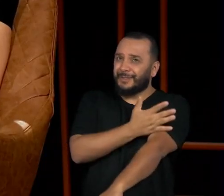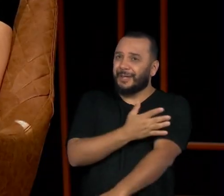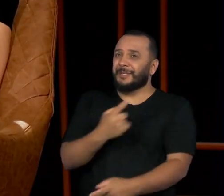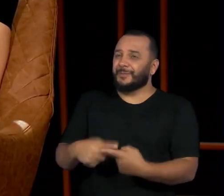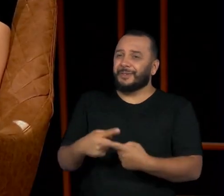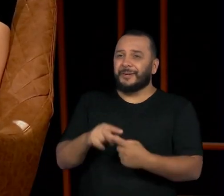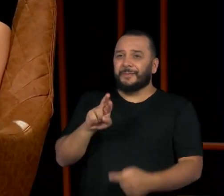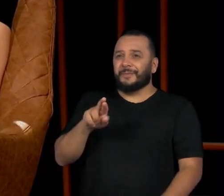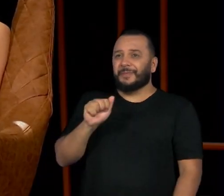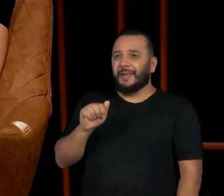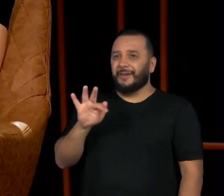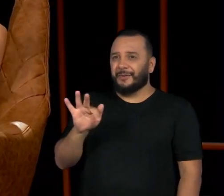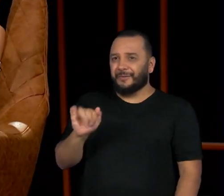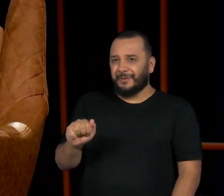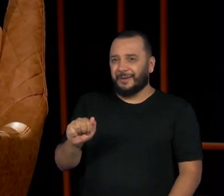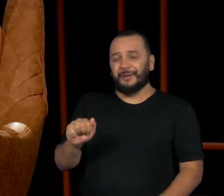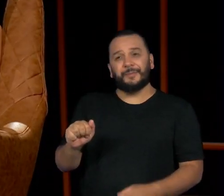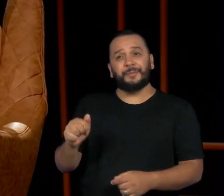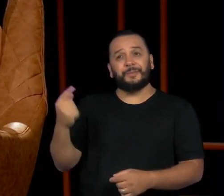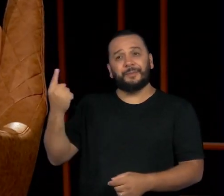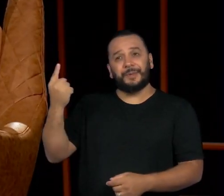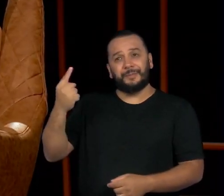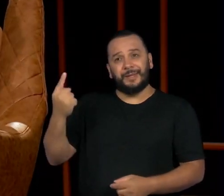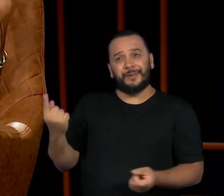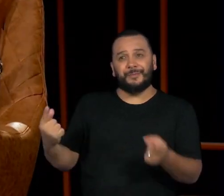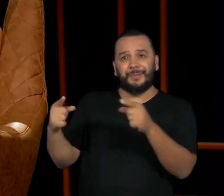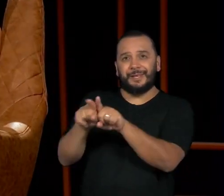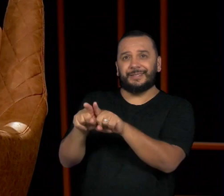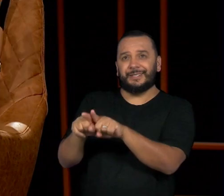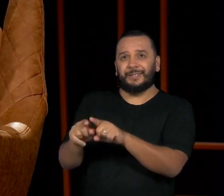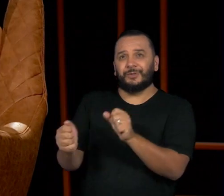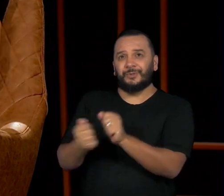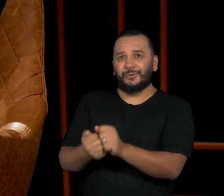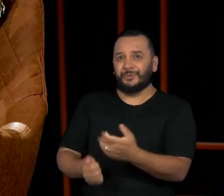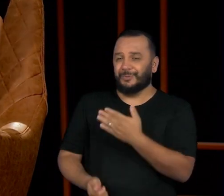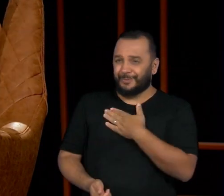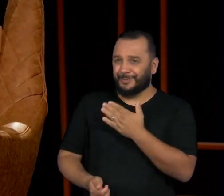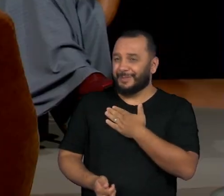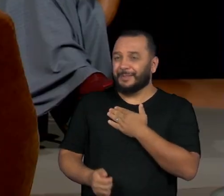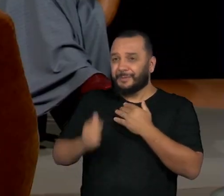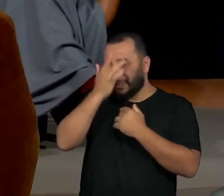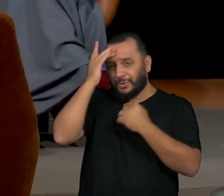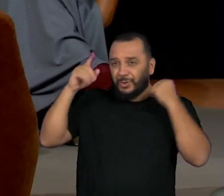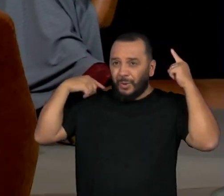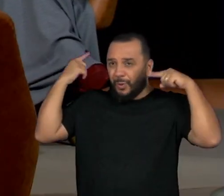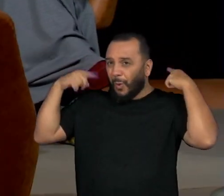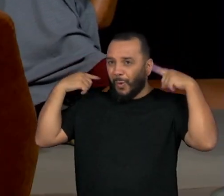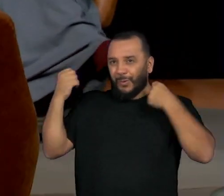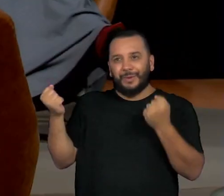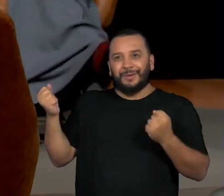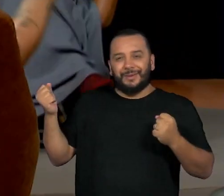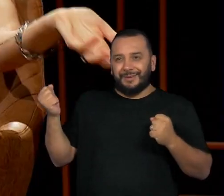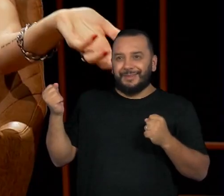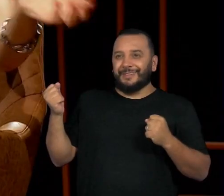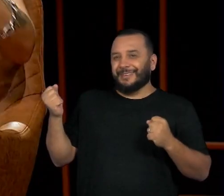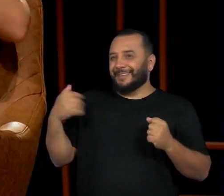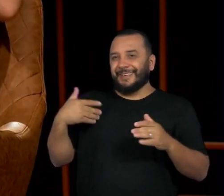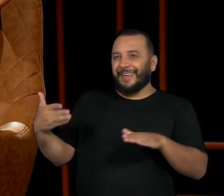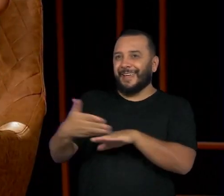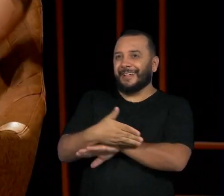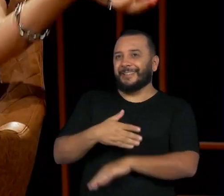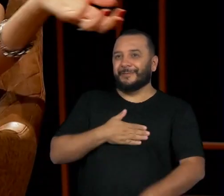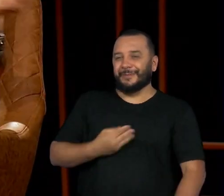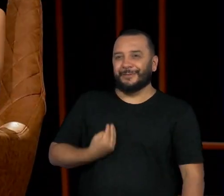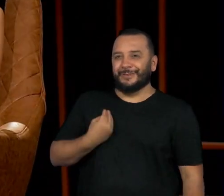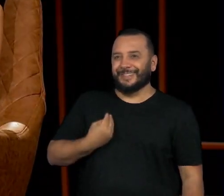foi o meu primeiro parceiro de tantos que eu tive ao longo da vida, os loucos que eu costumo dizer que entram na viagem, de fazer coisas loucas,